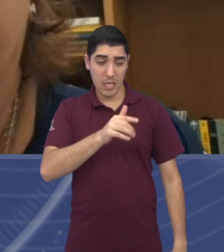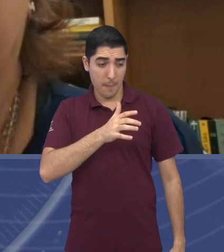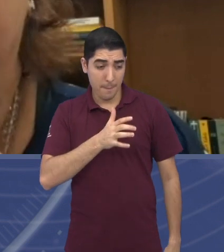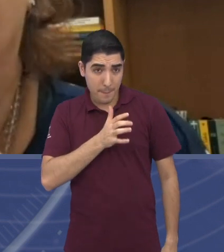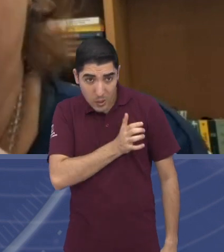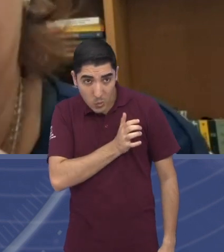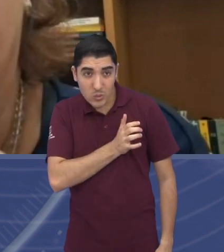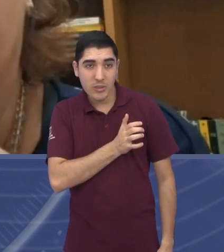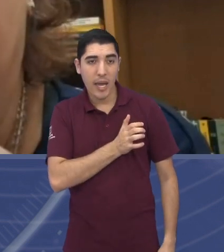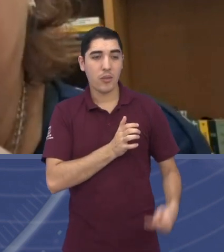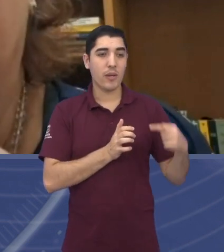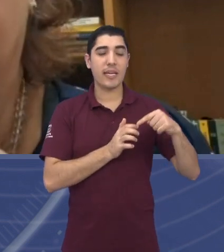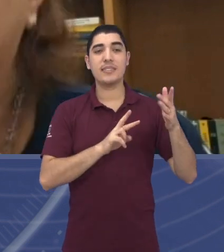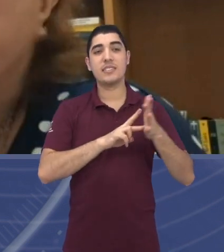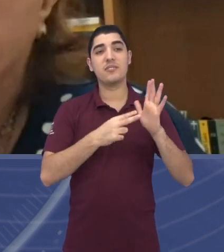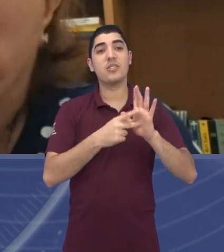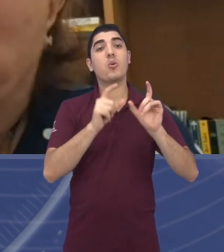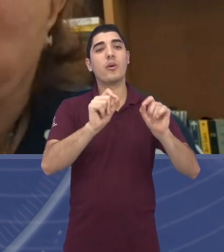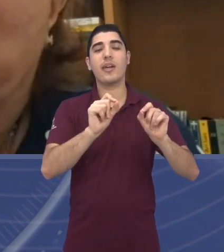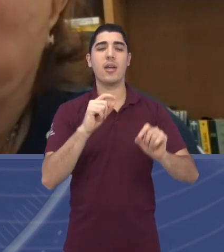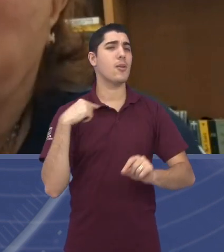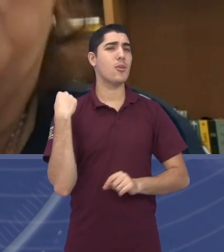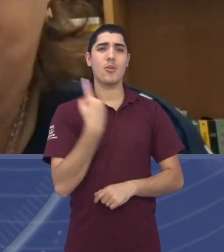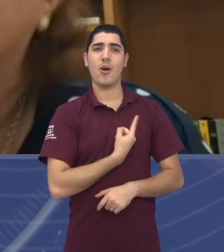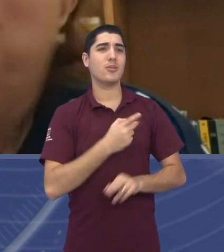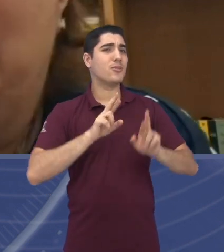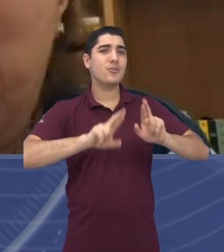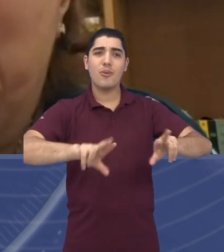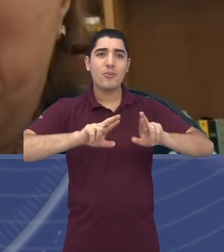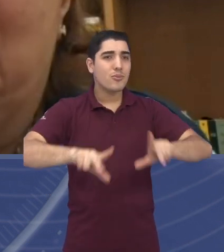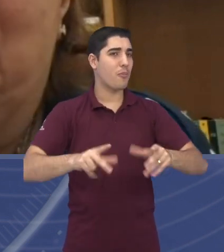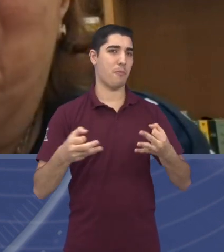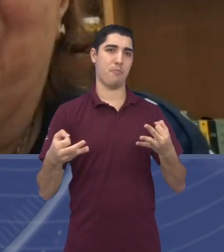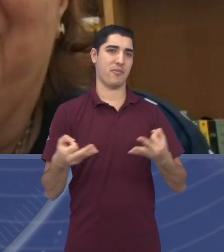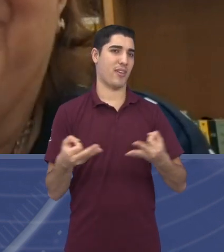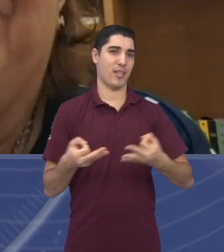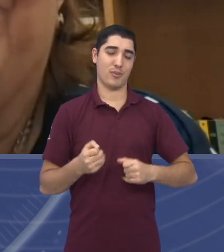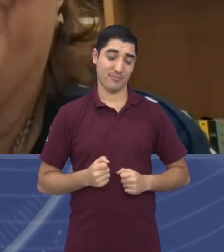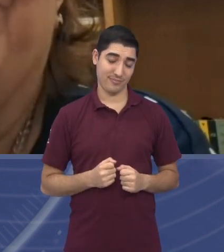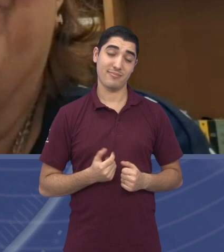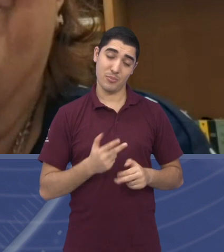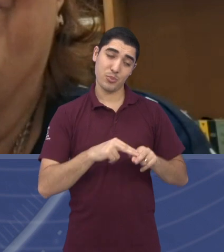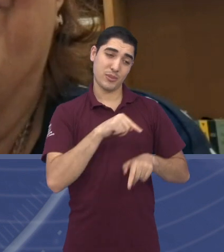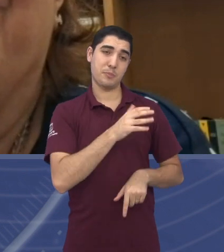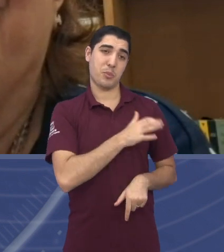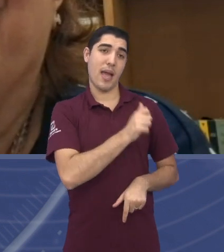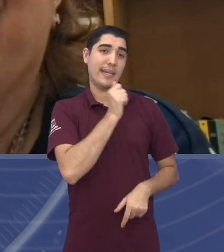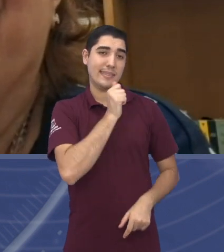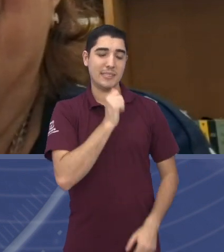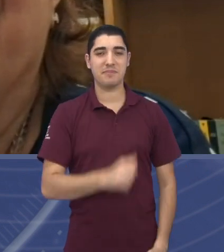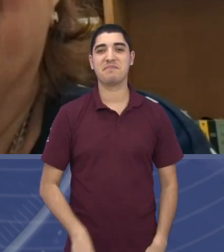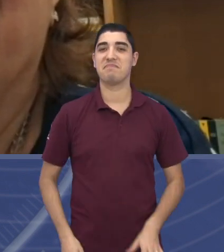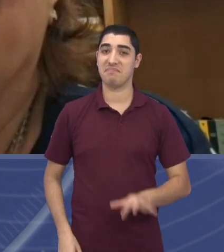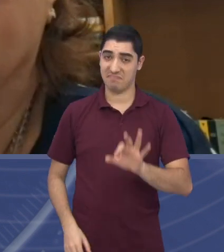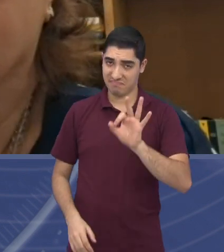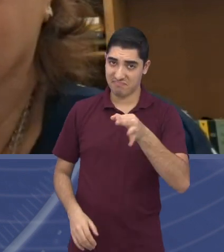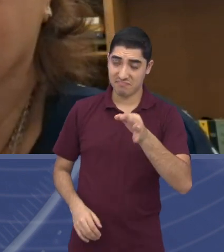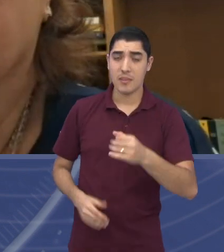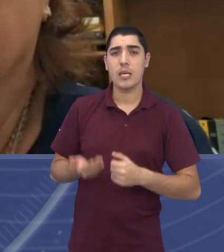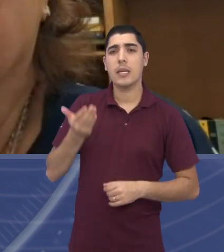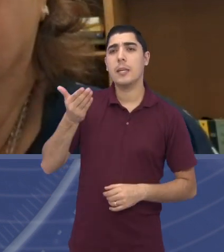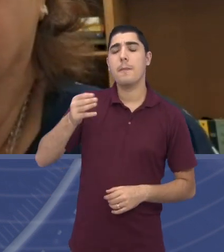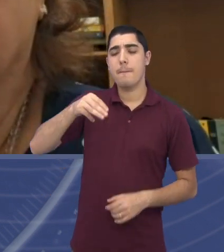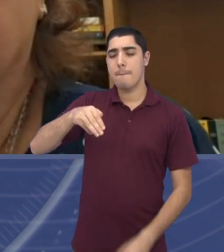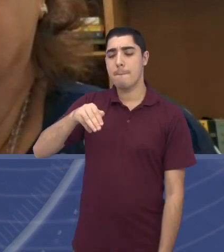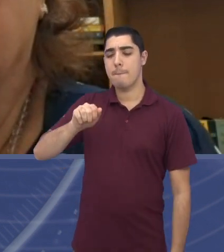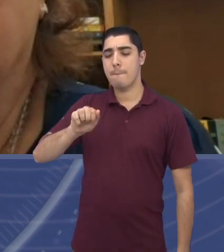é apenas um reafirmar do que não somos, os perfeitos. Dúvida. E, Marcela, é importante a